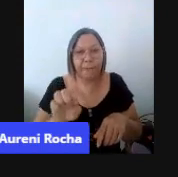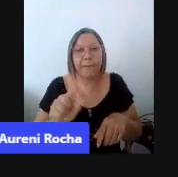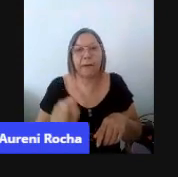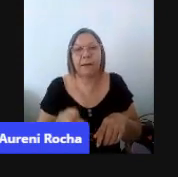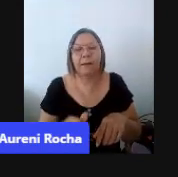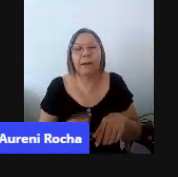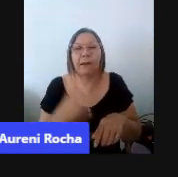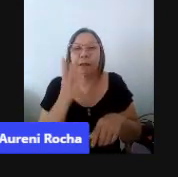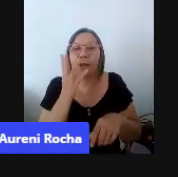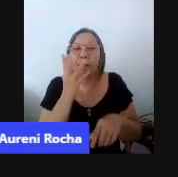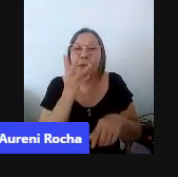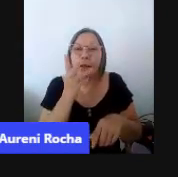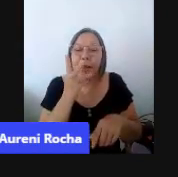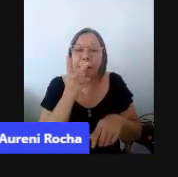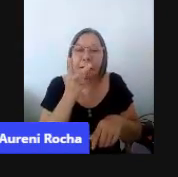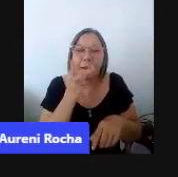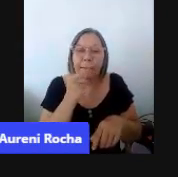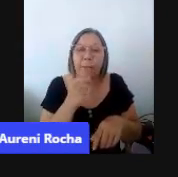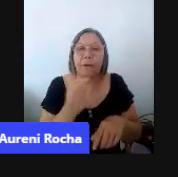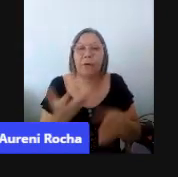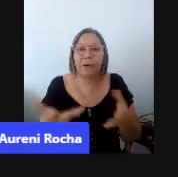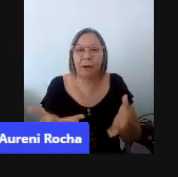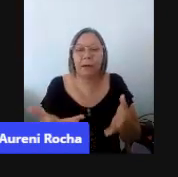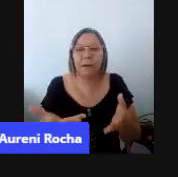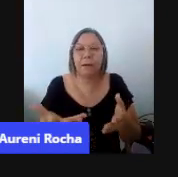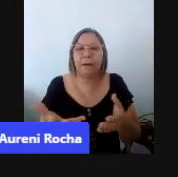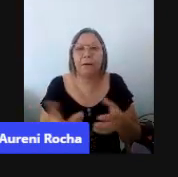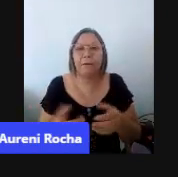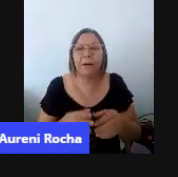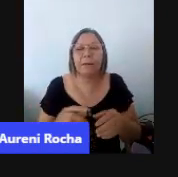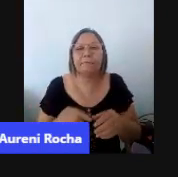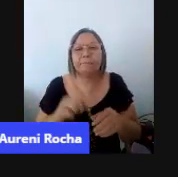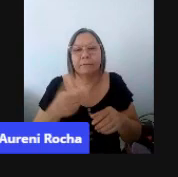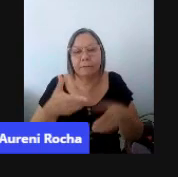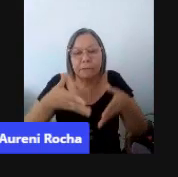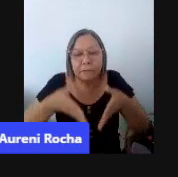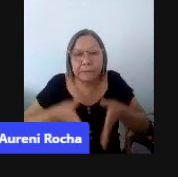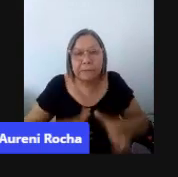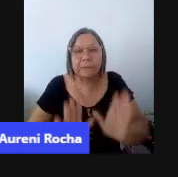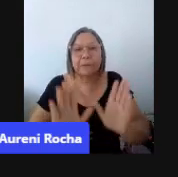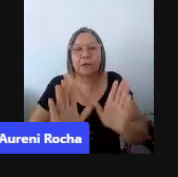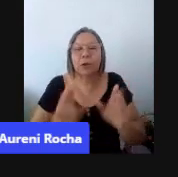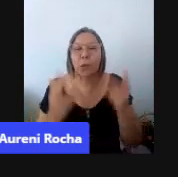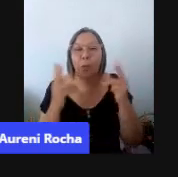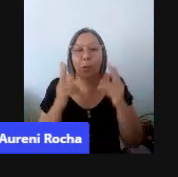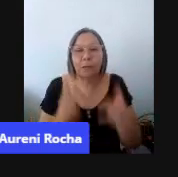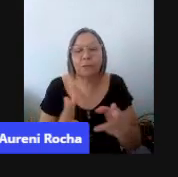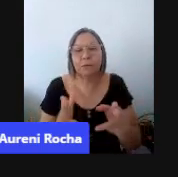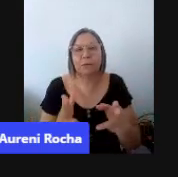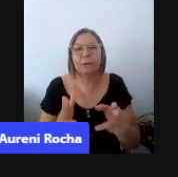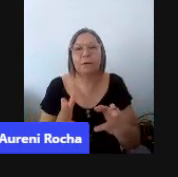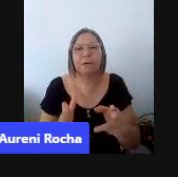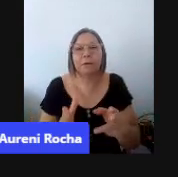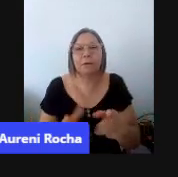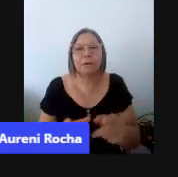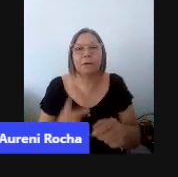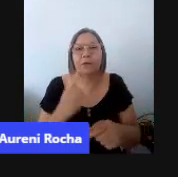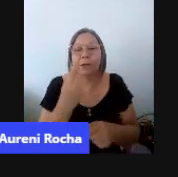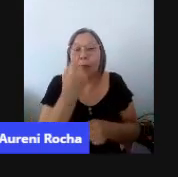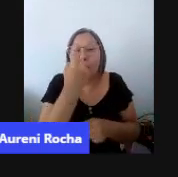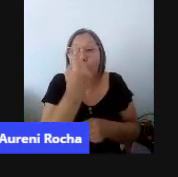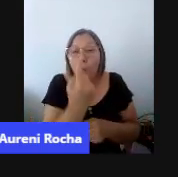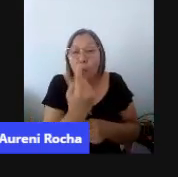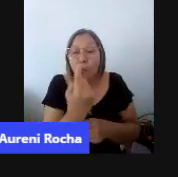eles chegam à maturidade sexual entre 6 anos e meio e 8 anos, e eles têm só um filhote por vez a